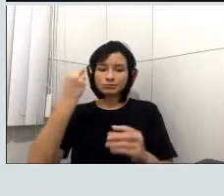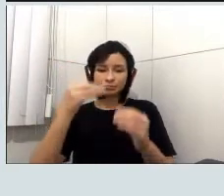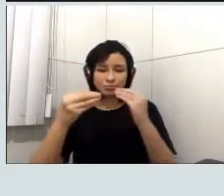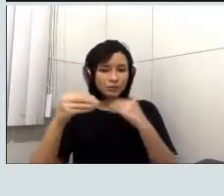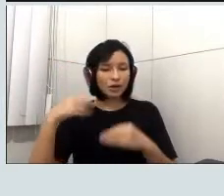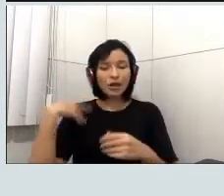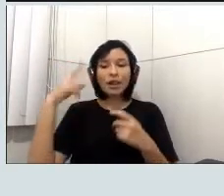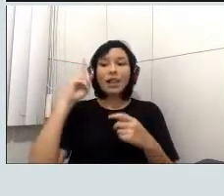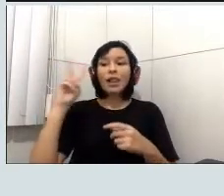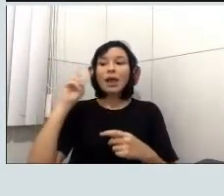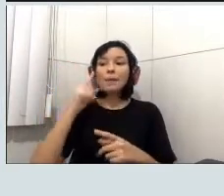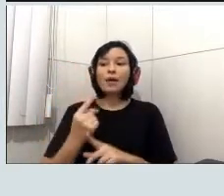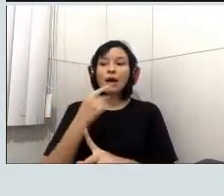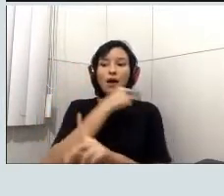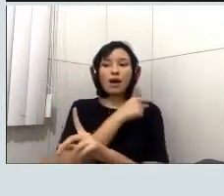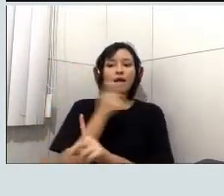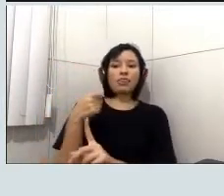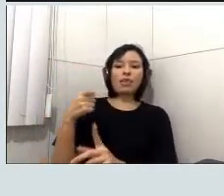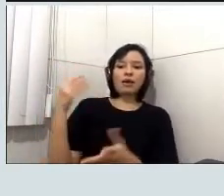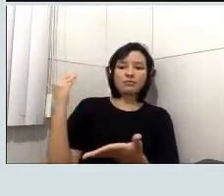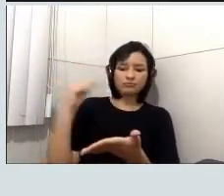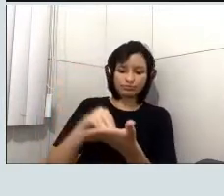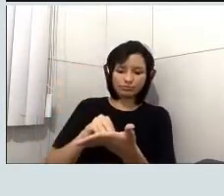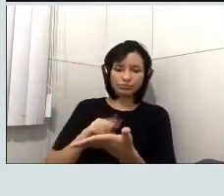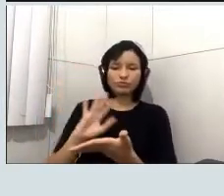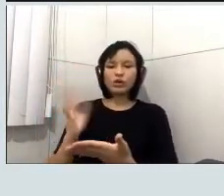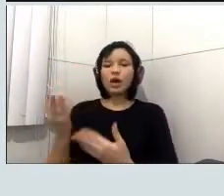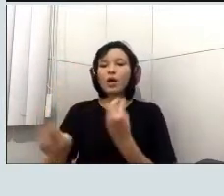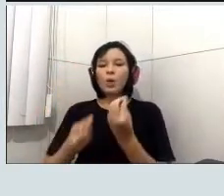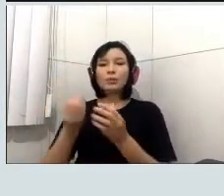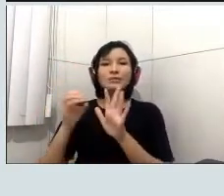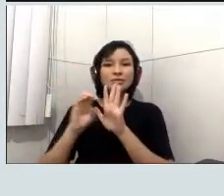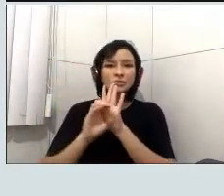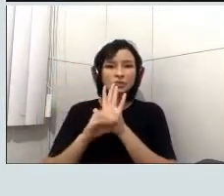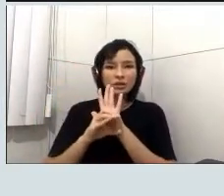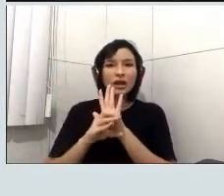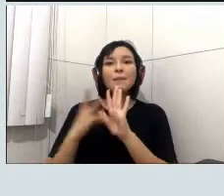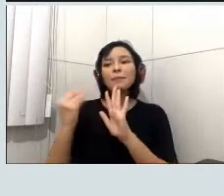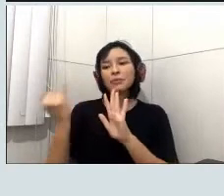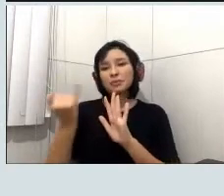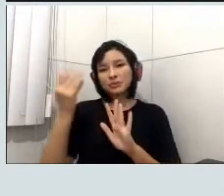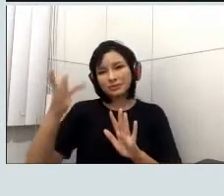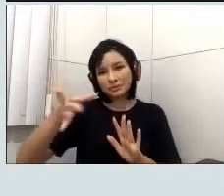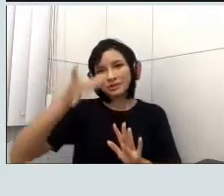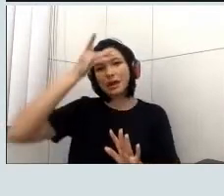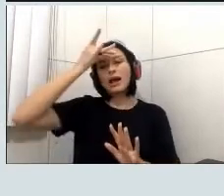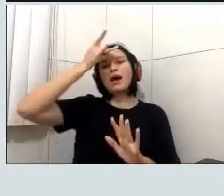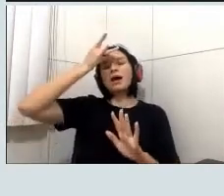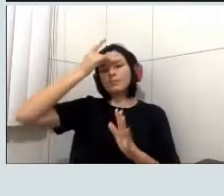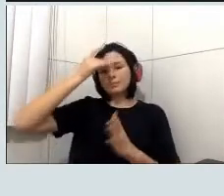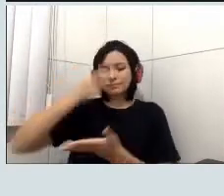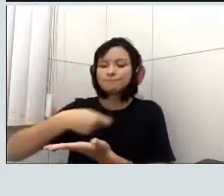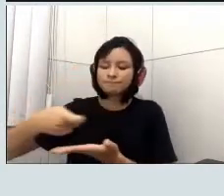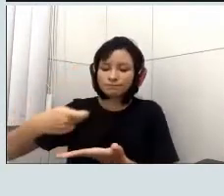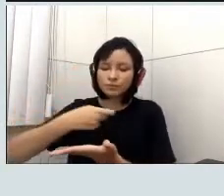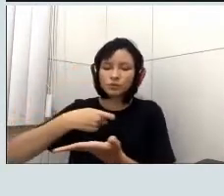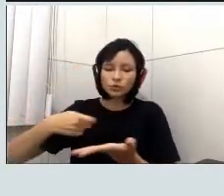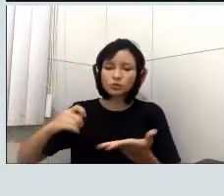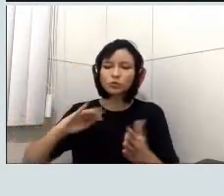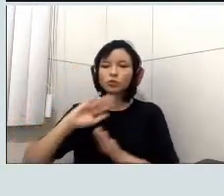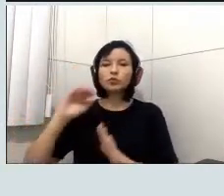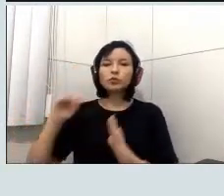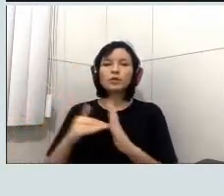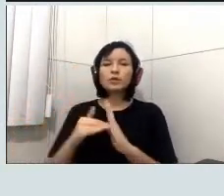gente colocou, né? E como são conceitos, é muito importante para que vocês, por exemplo, quando a gente estiver lá